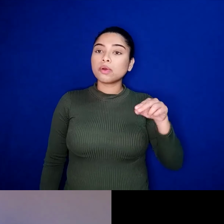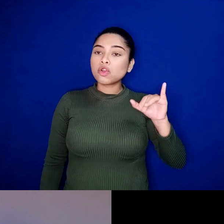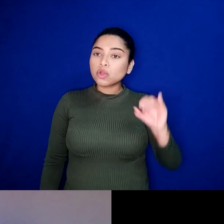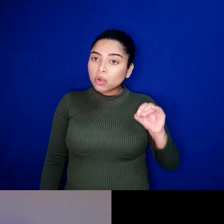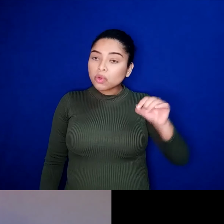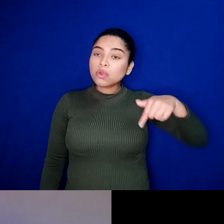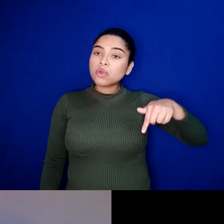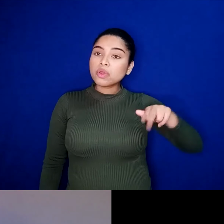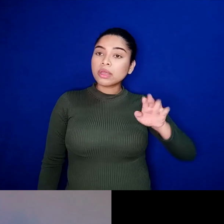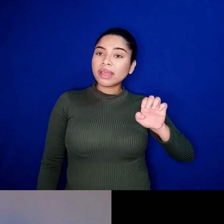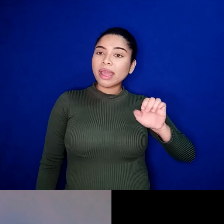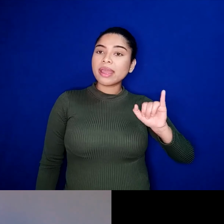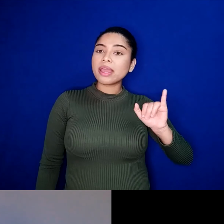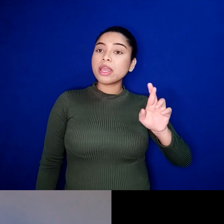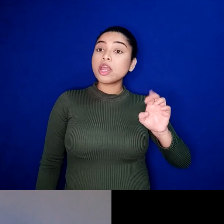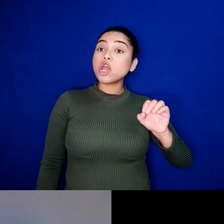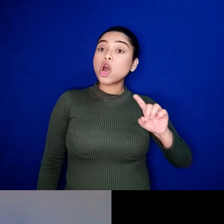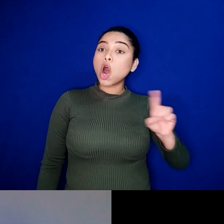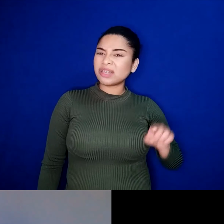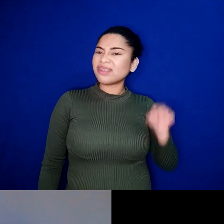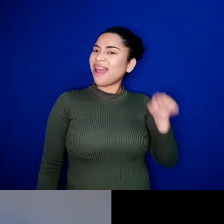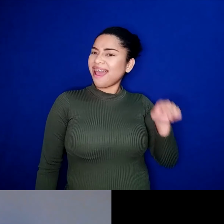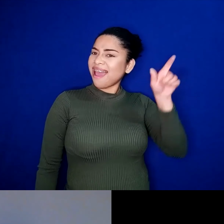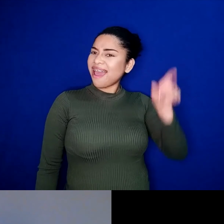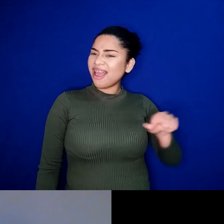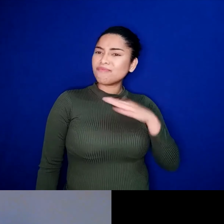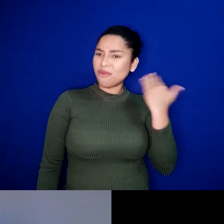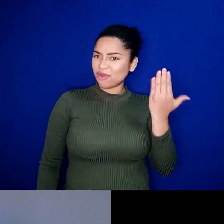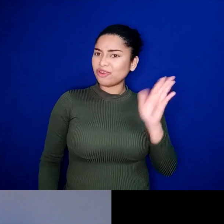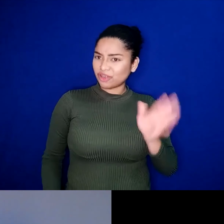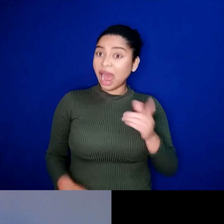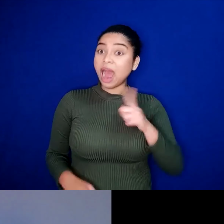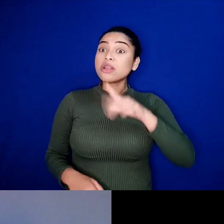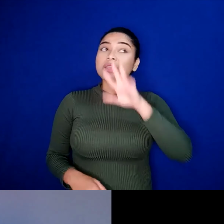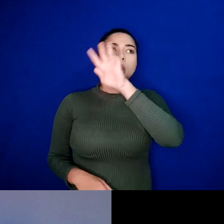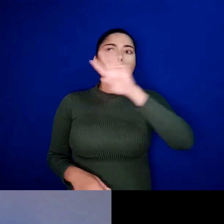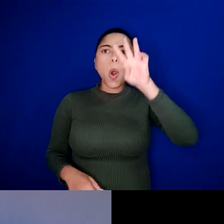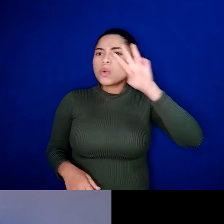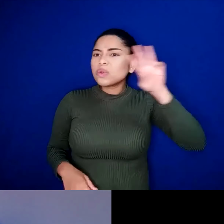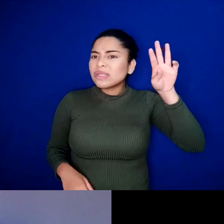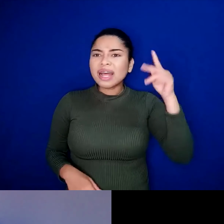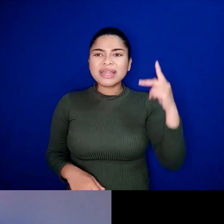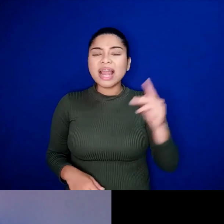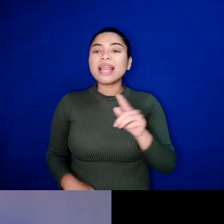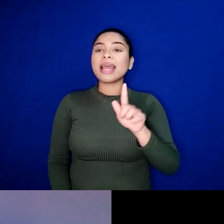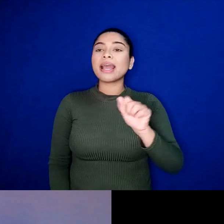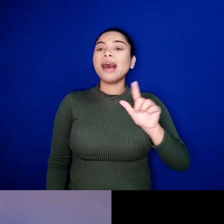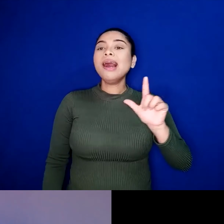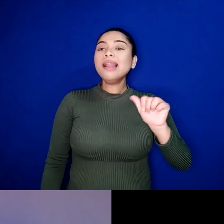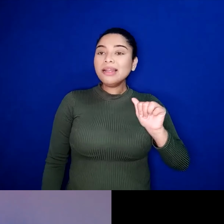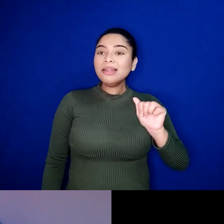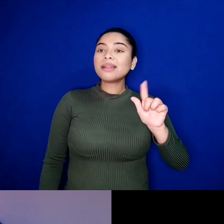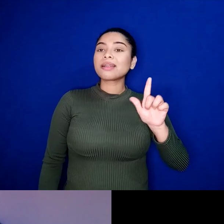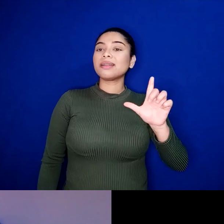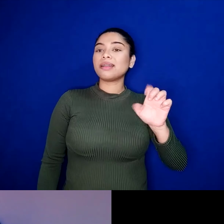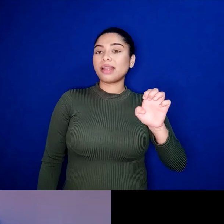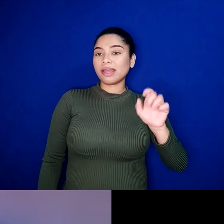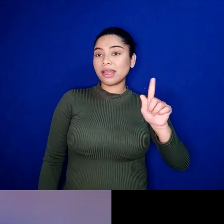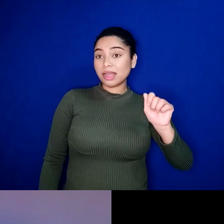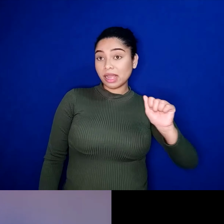e ele tem um conteúdo muito rico de acessibilidade o site dele é bengala legal.com acho que a